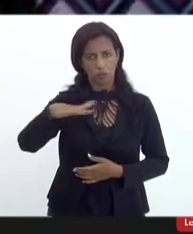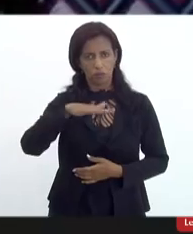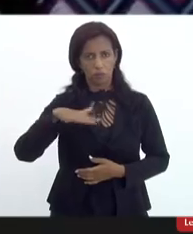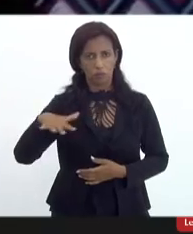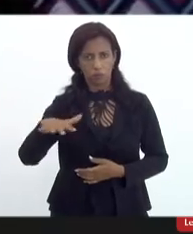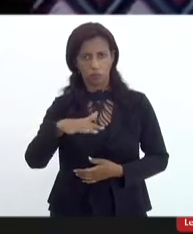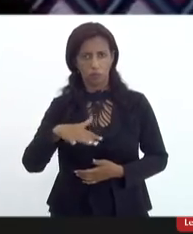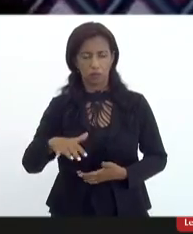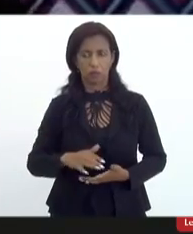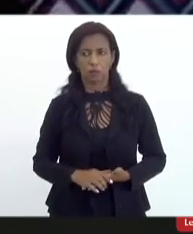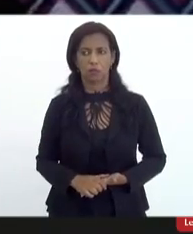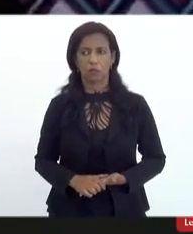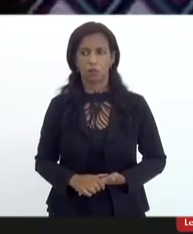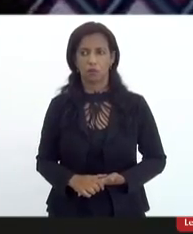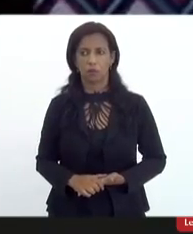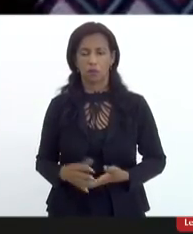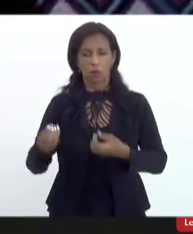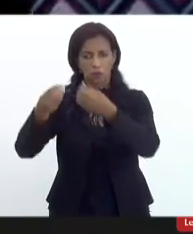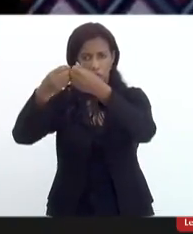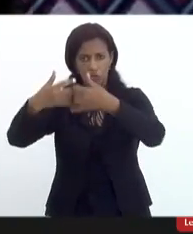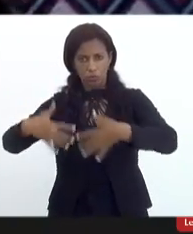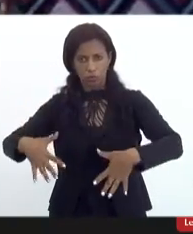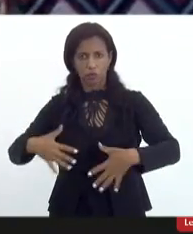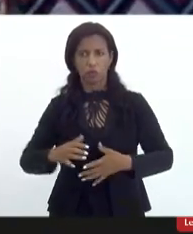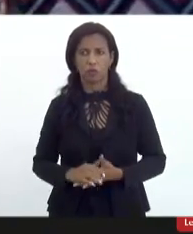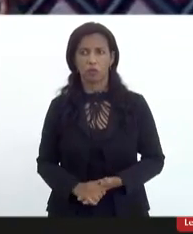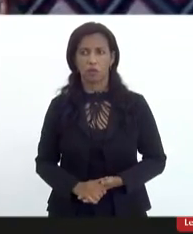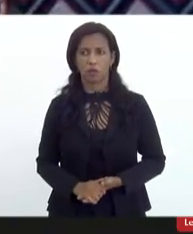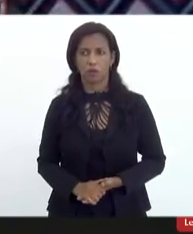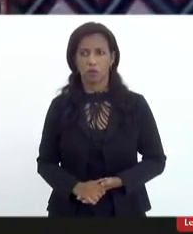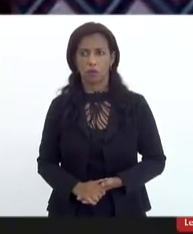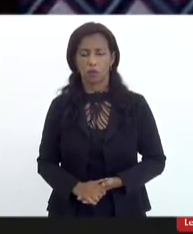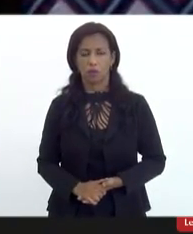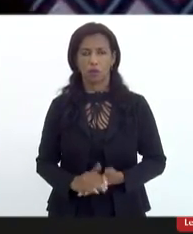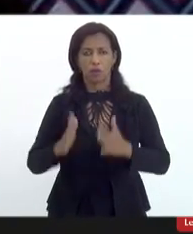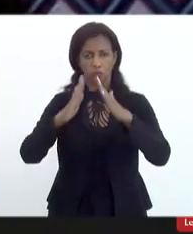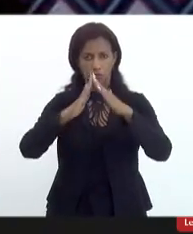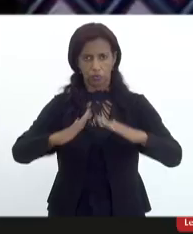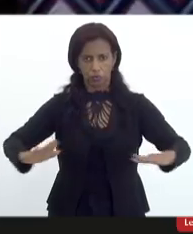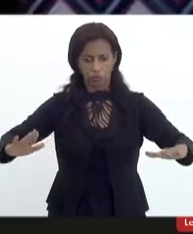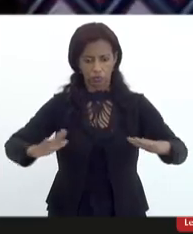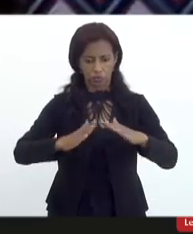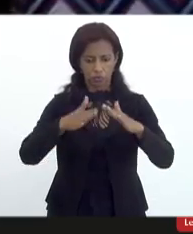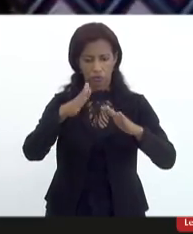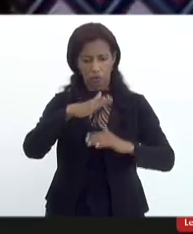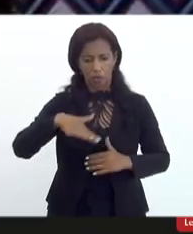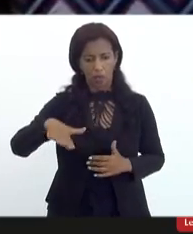né? Na destruição de barracões,